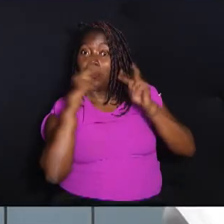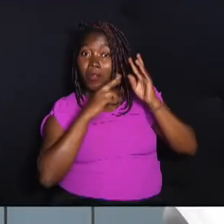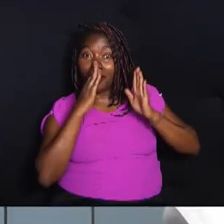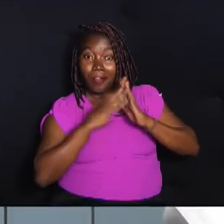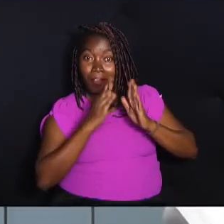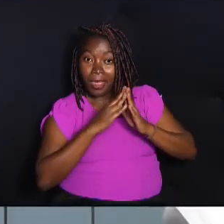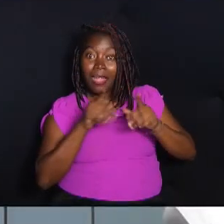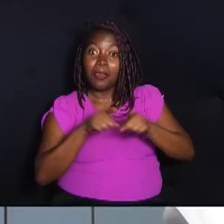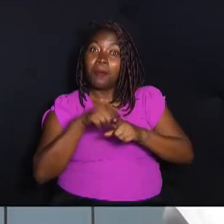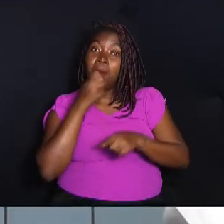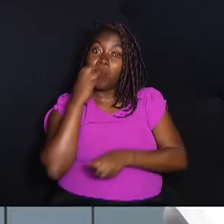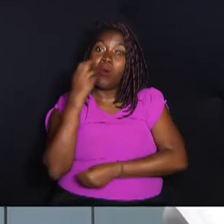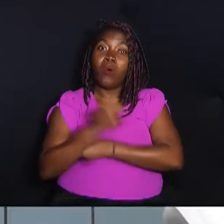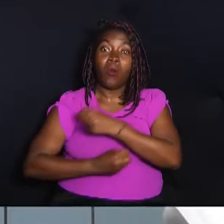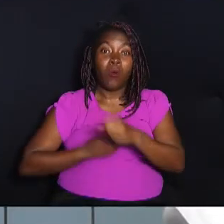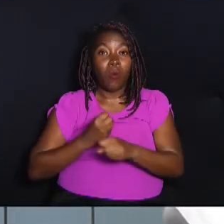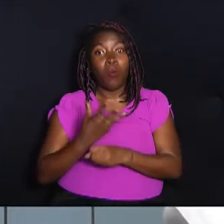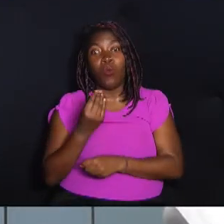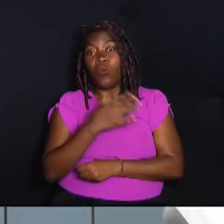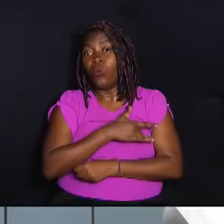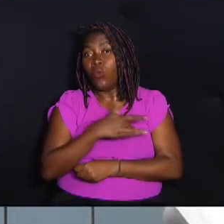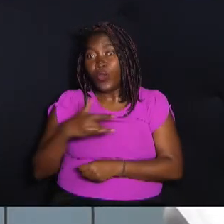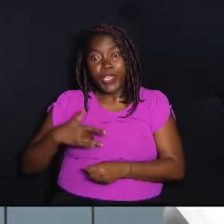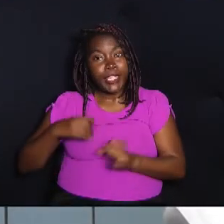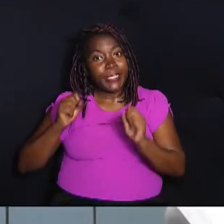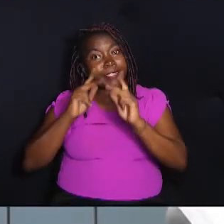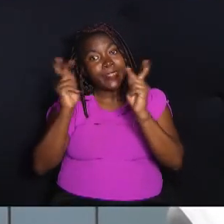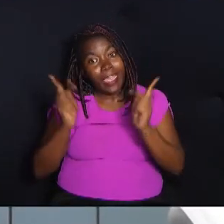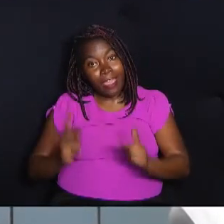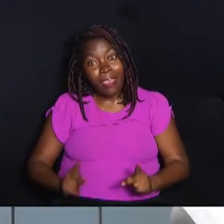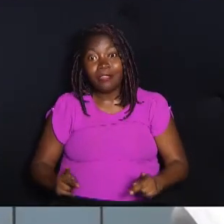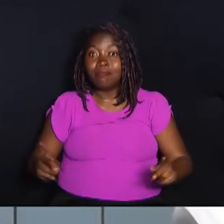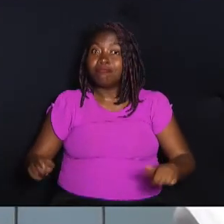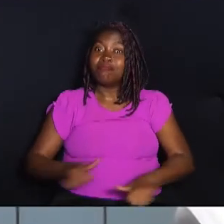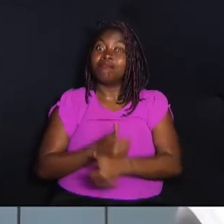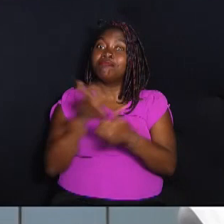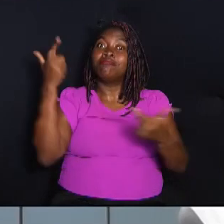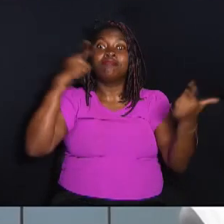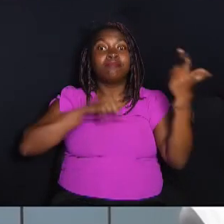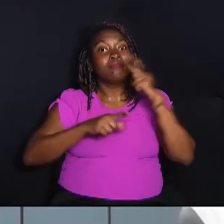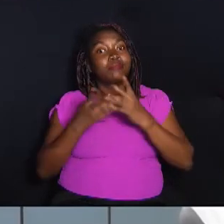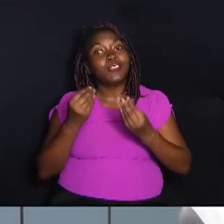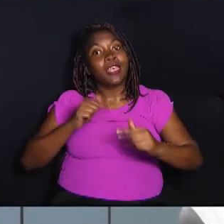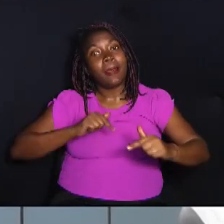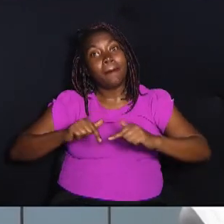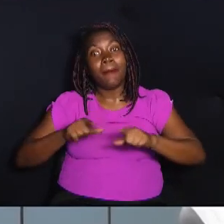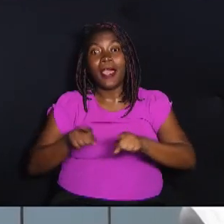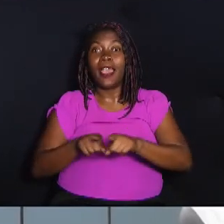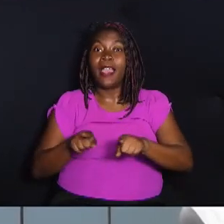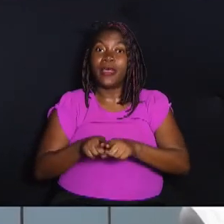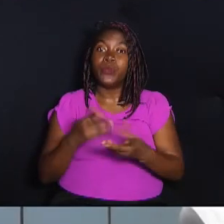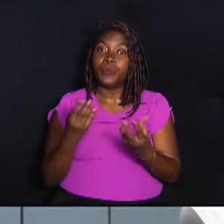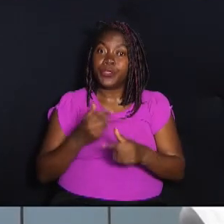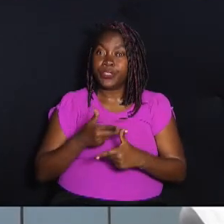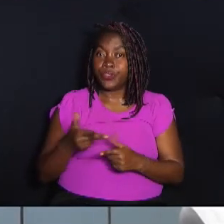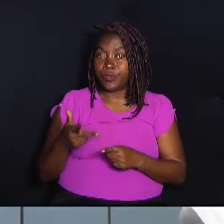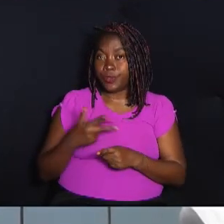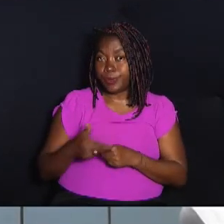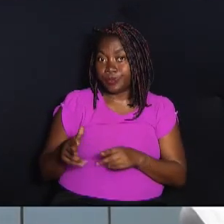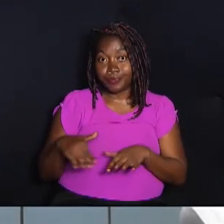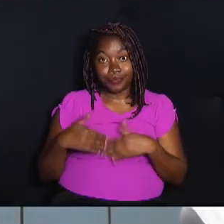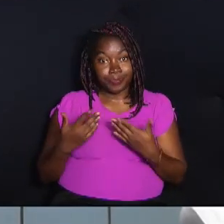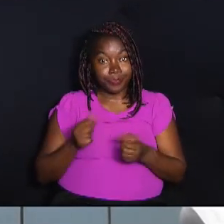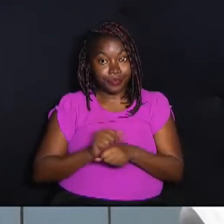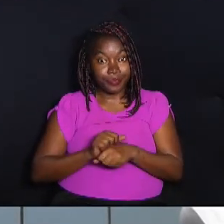bom ano, com muita saúde, muita paz, muitas realizações, muito trabalho, mas também muitas vitórias. A